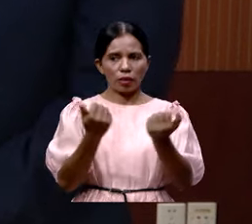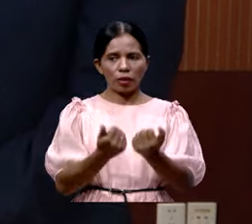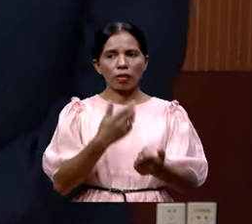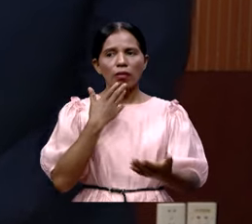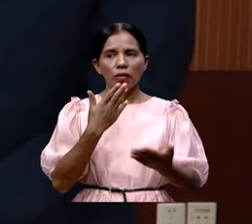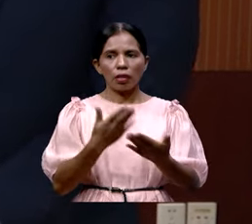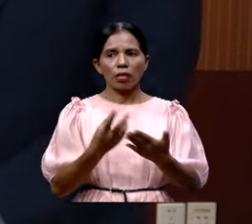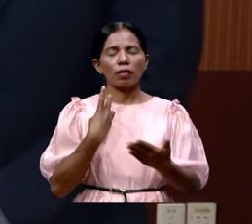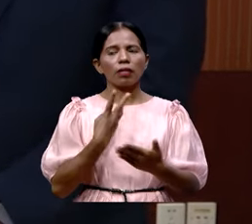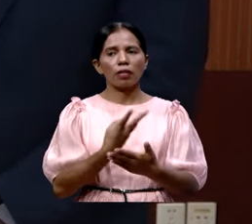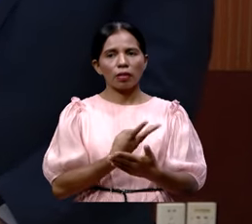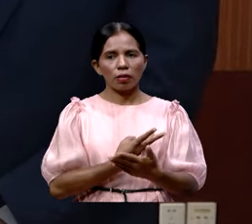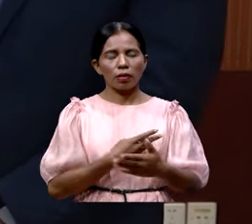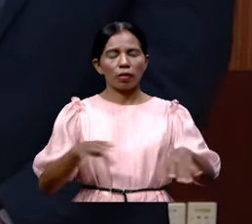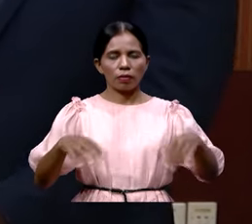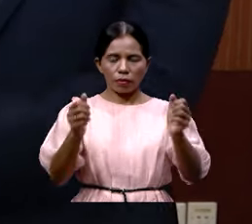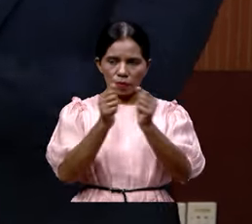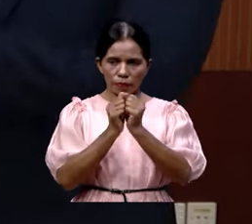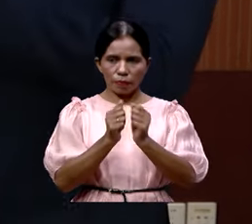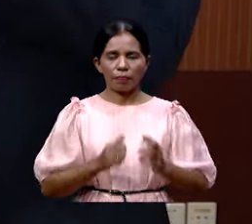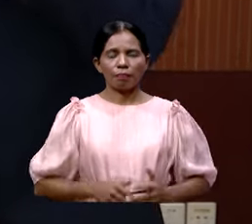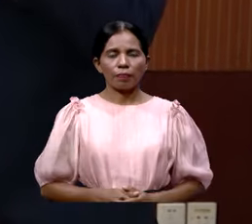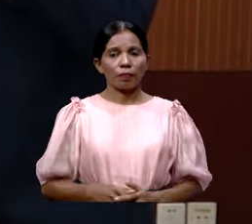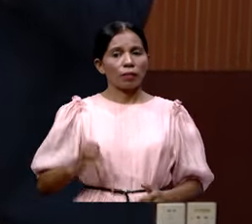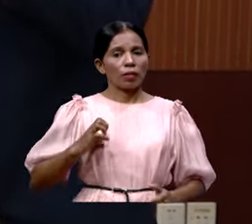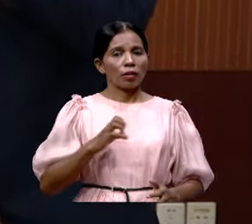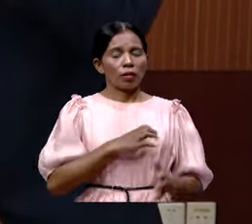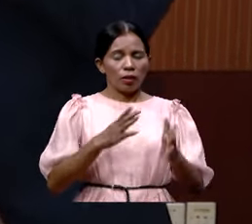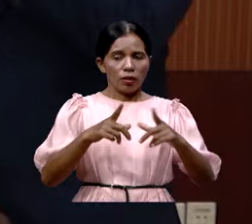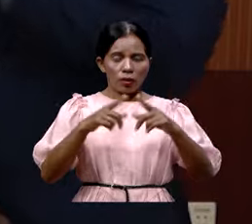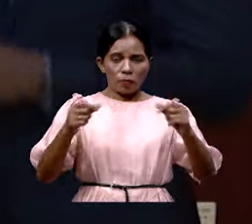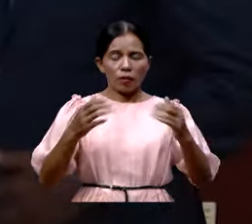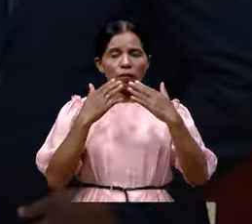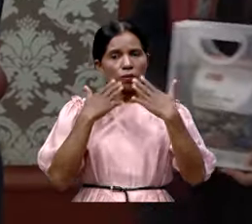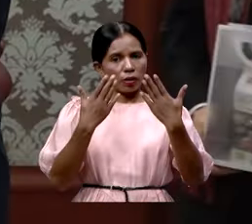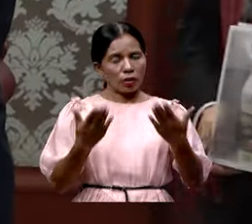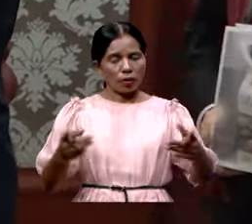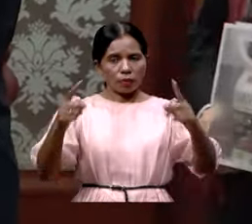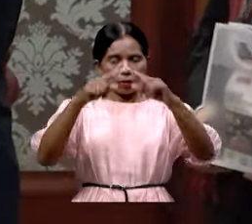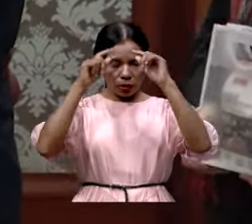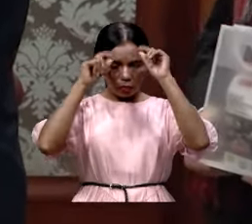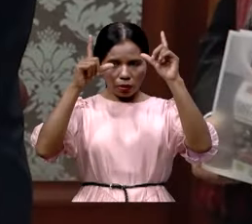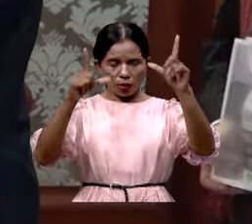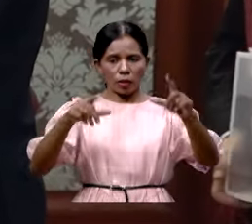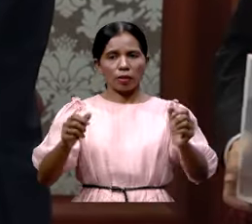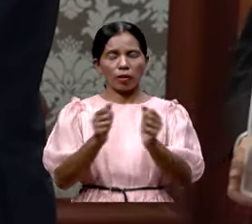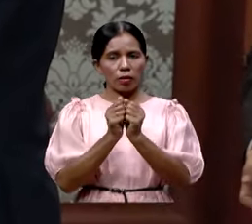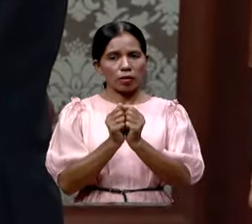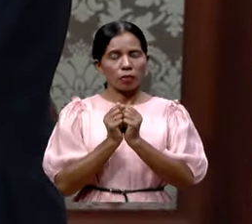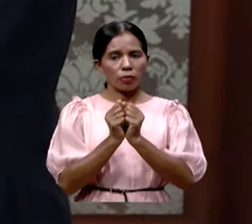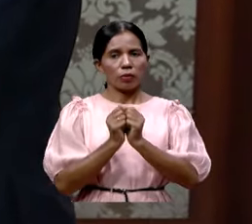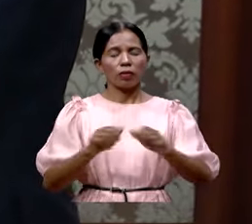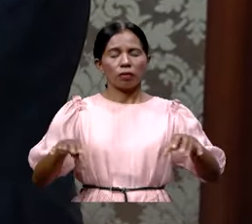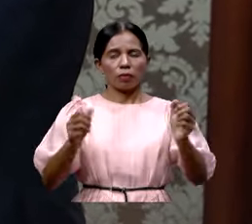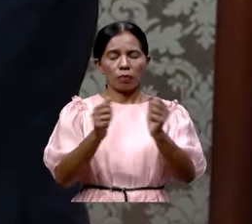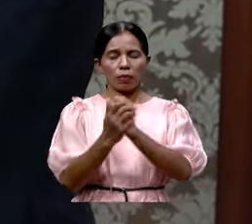tan e tania relacionamento. Embaixador do Japão e Timor-Leste, ato agradecimento para Timor-Leste, também bela hametin liutan cooperação internacional rua